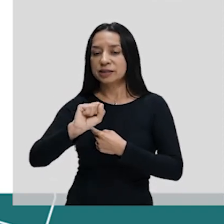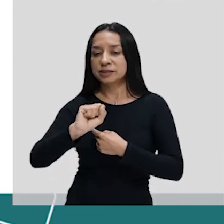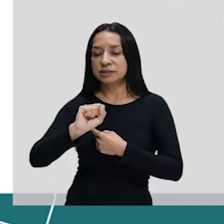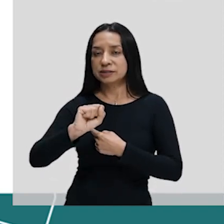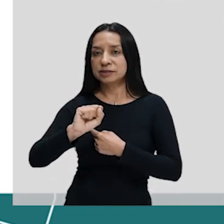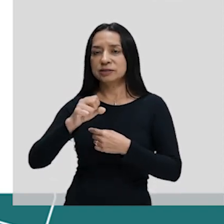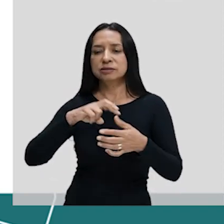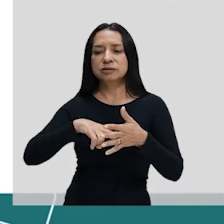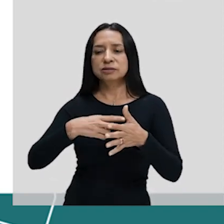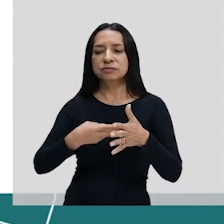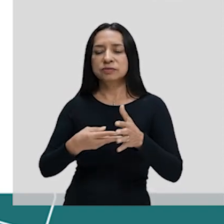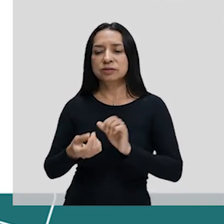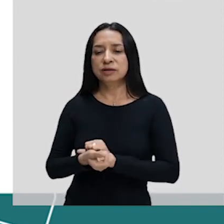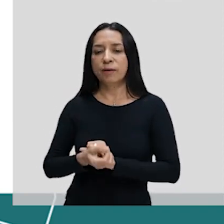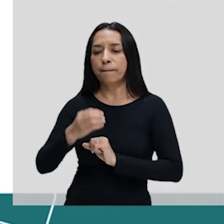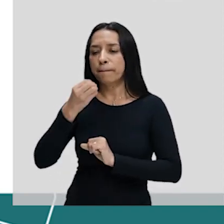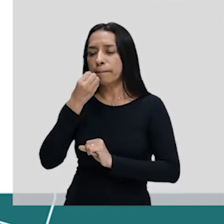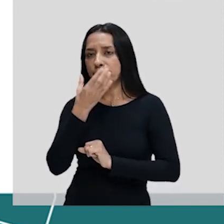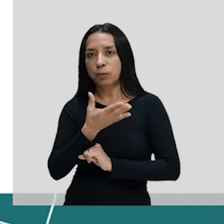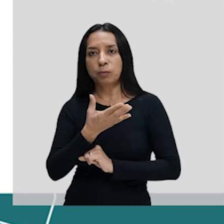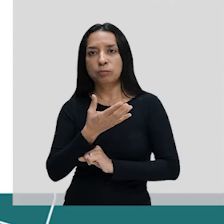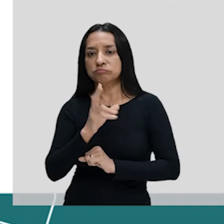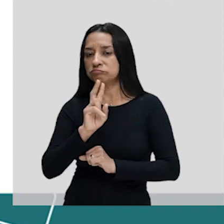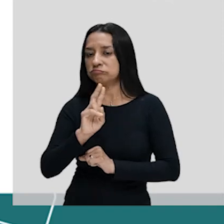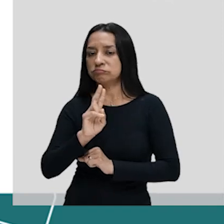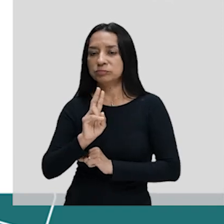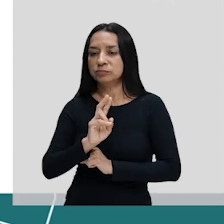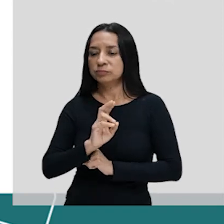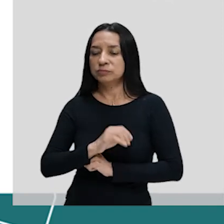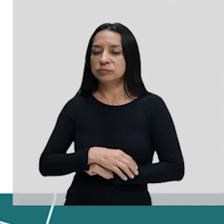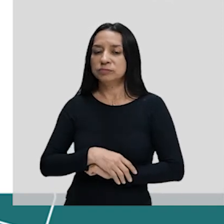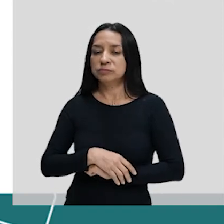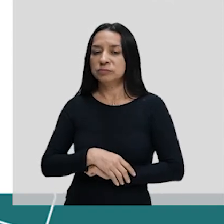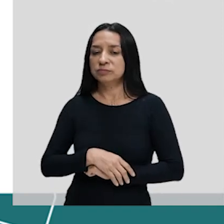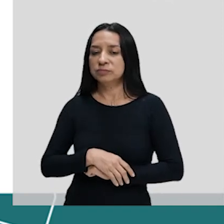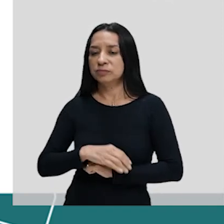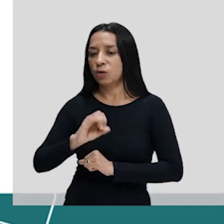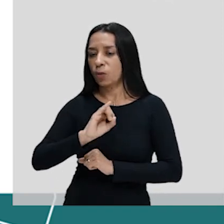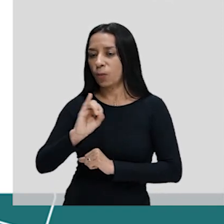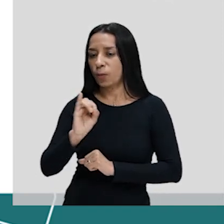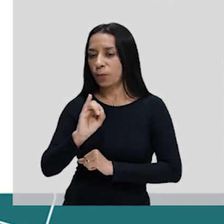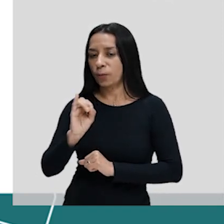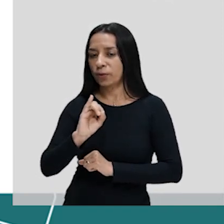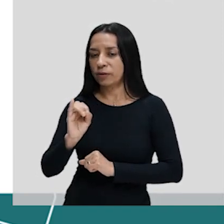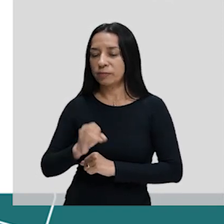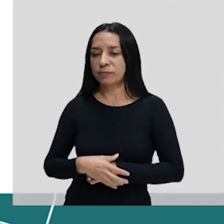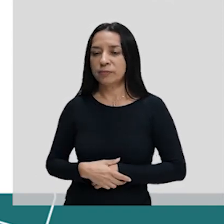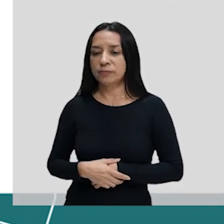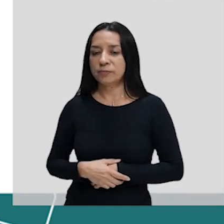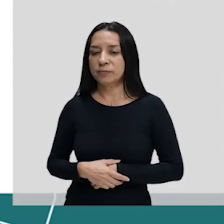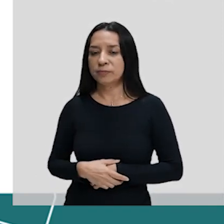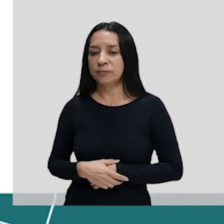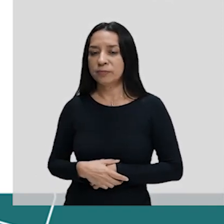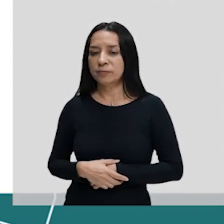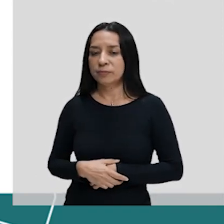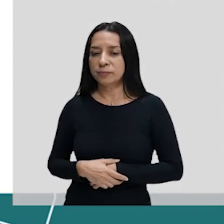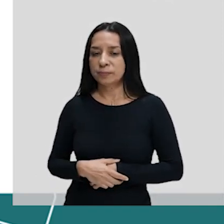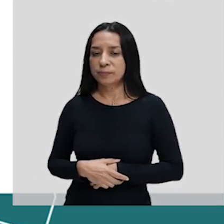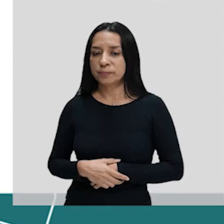priori escuta, imagina bom, né? Então, buenas, que é oi, vão acompanhando aqui